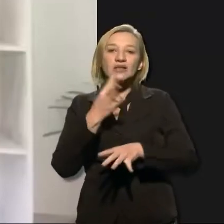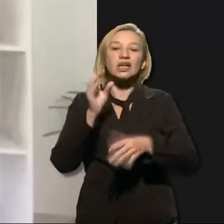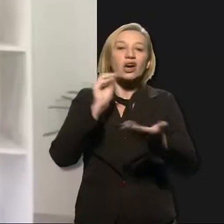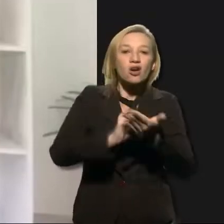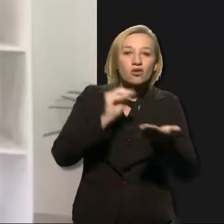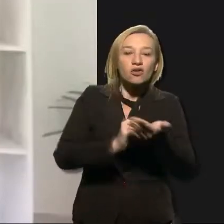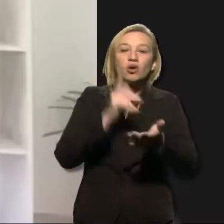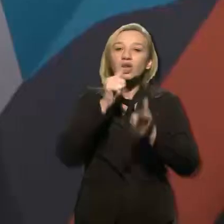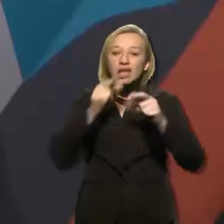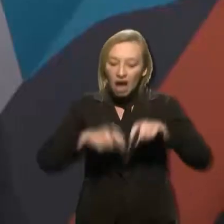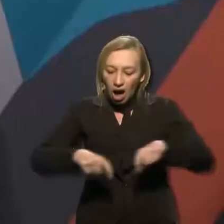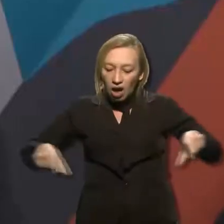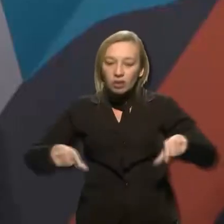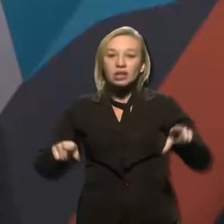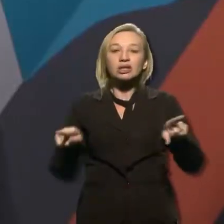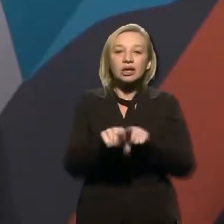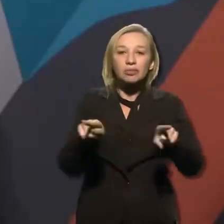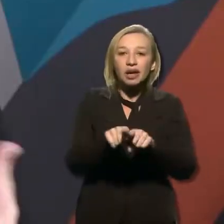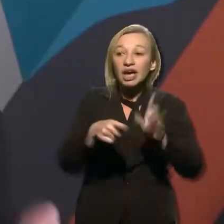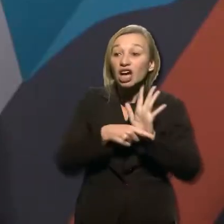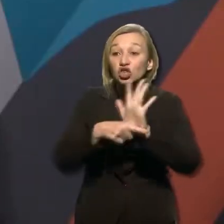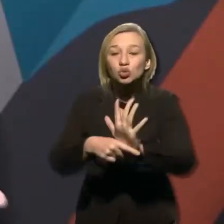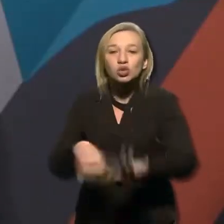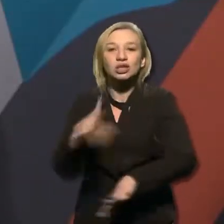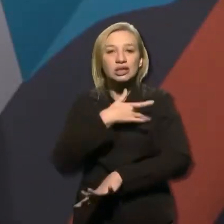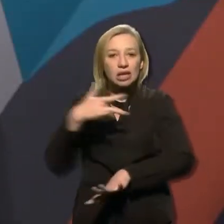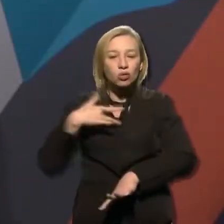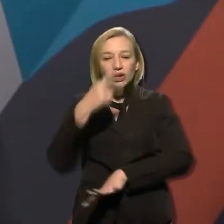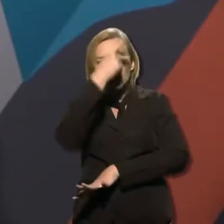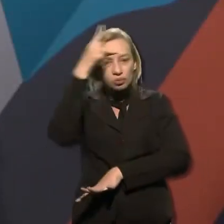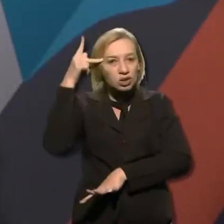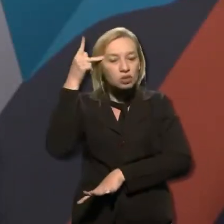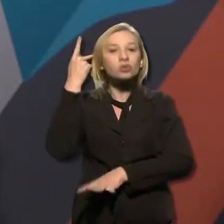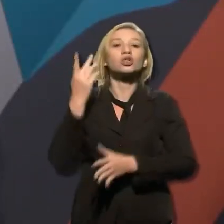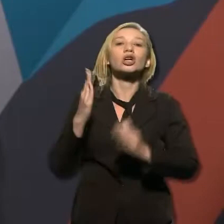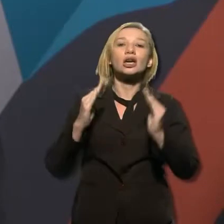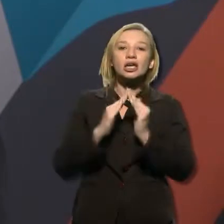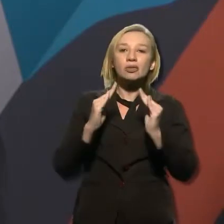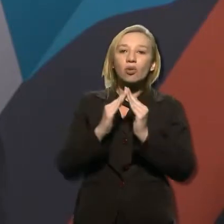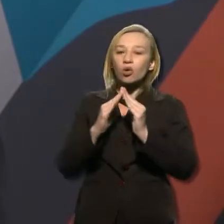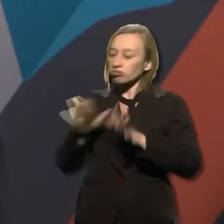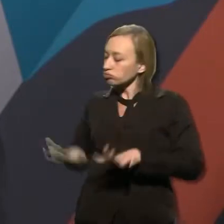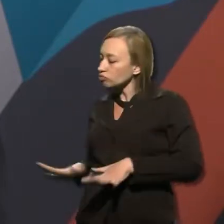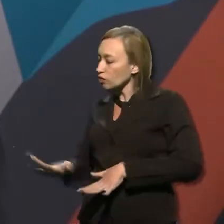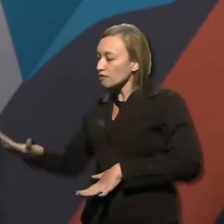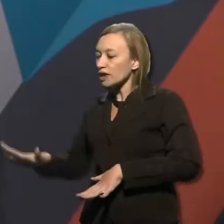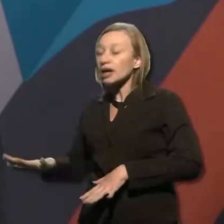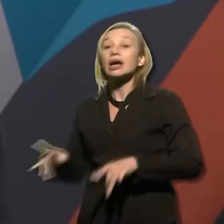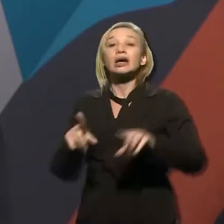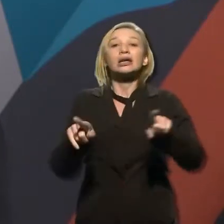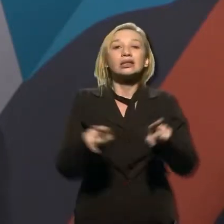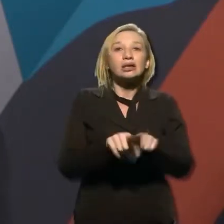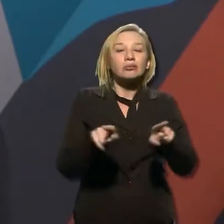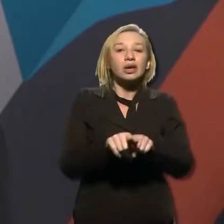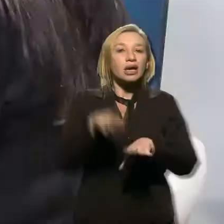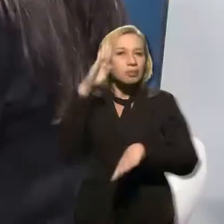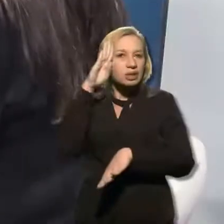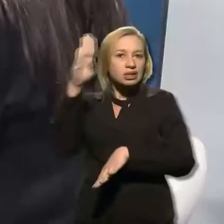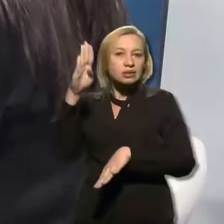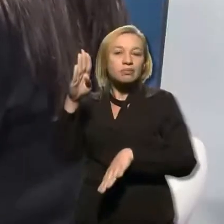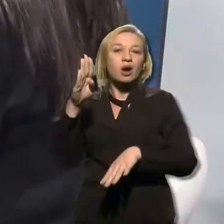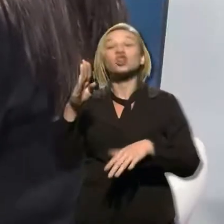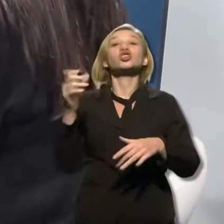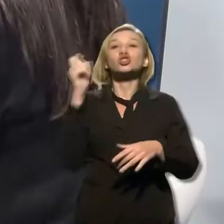saneamento, da falta de atendimento mesmo, de saúde às pessoas que moram nas comunidades, mas essa